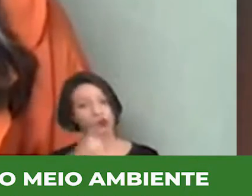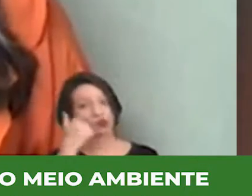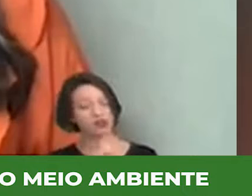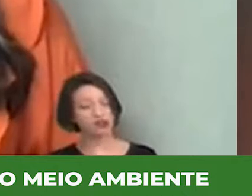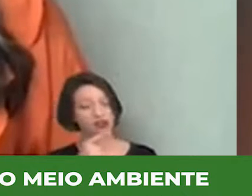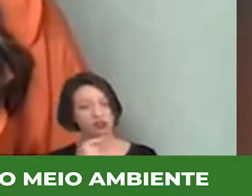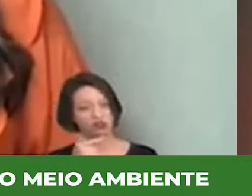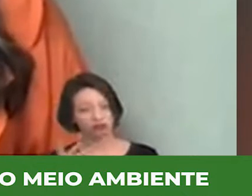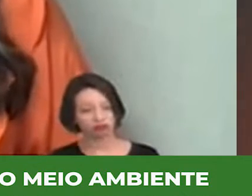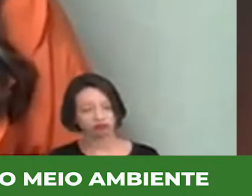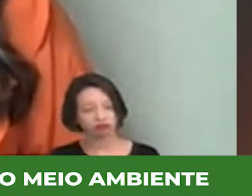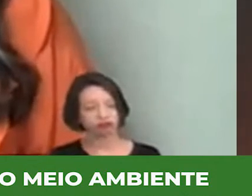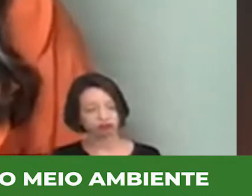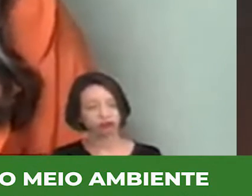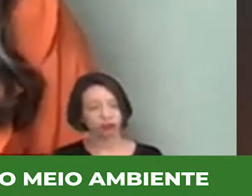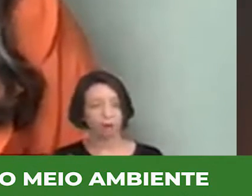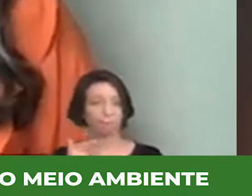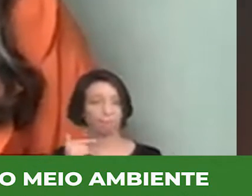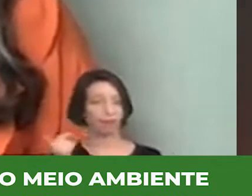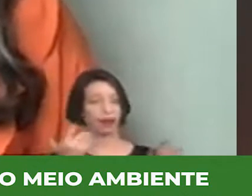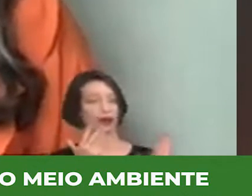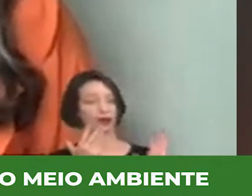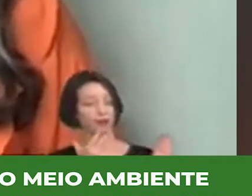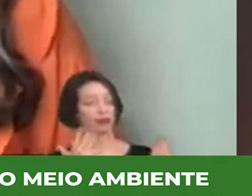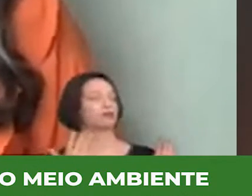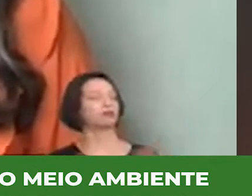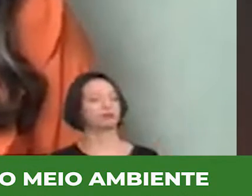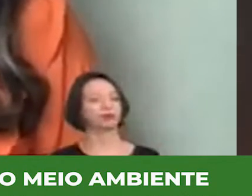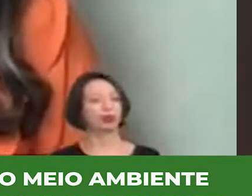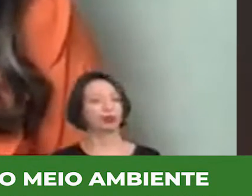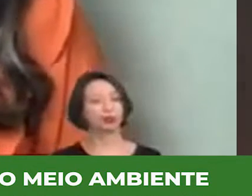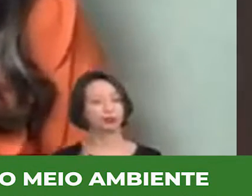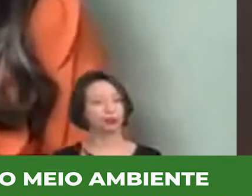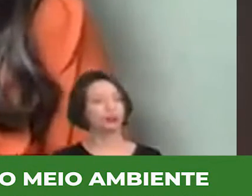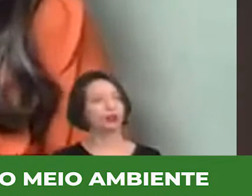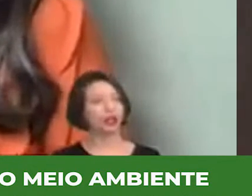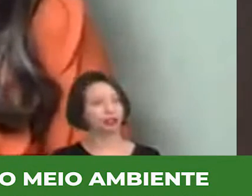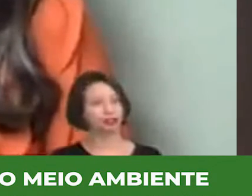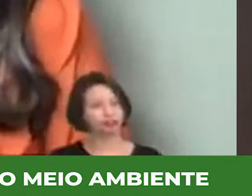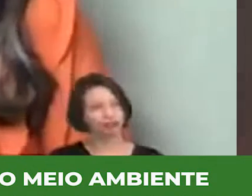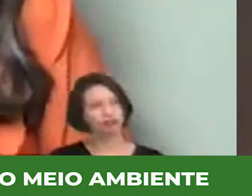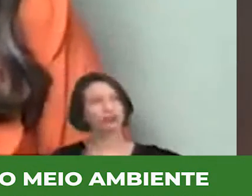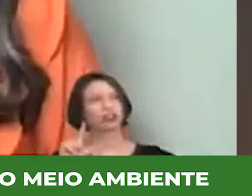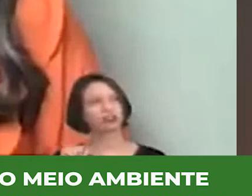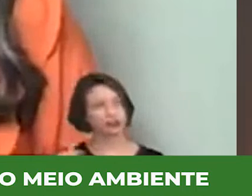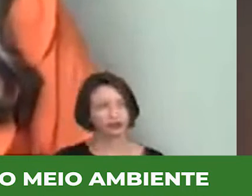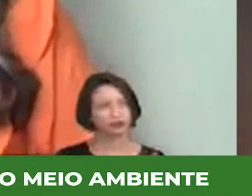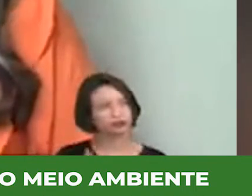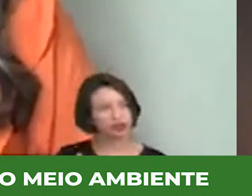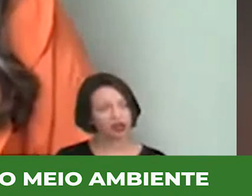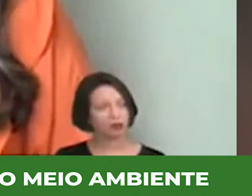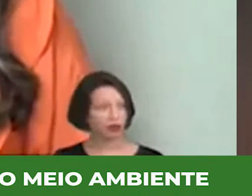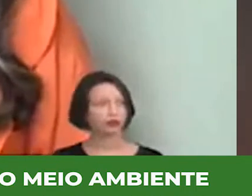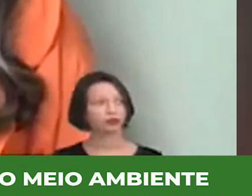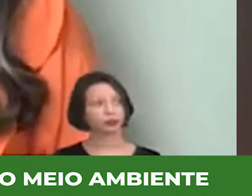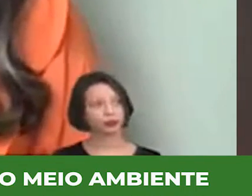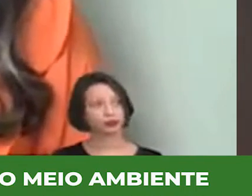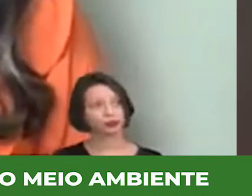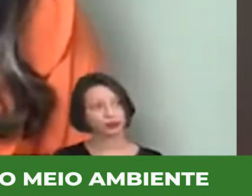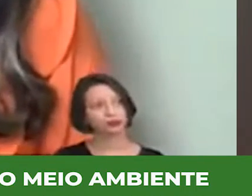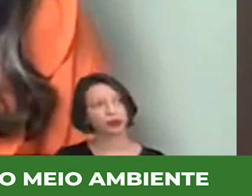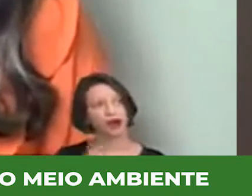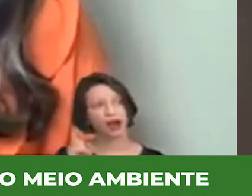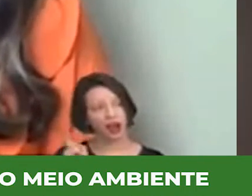avançar mais Fábio Parabéns pelo seu trabalho porque eu acho que o que faz a verdadeira diferença no trabalho do Fábio da sua equipe